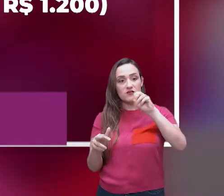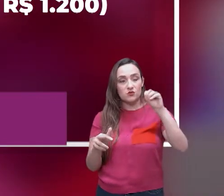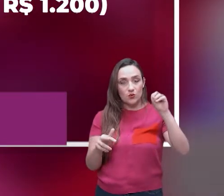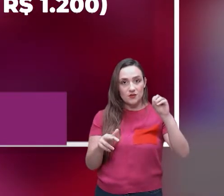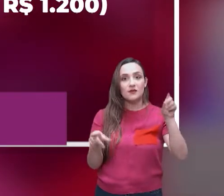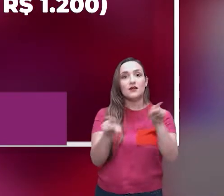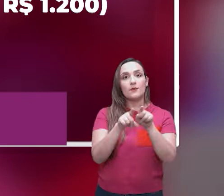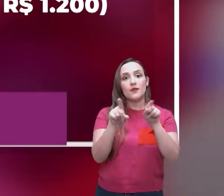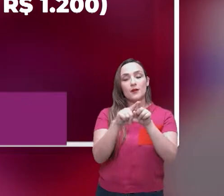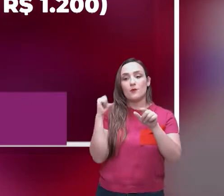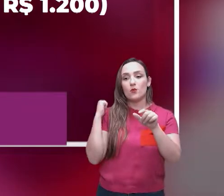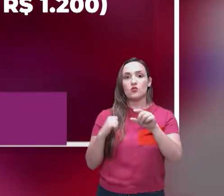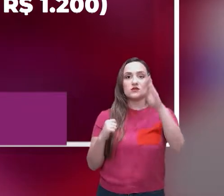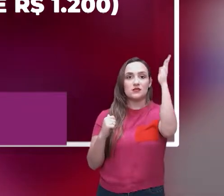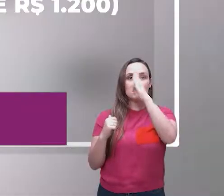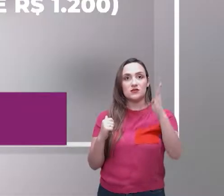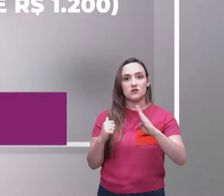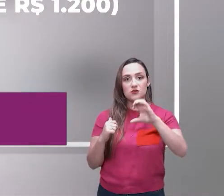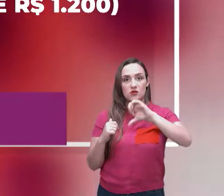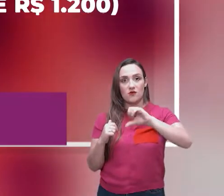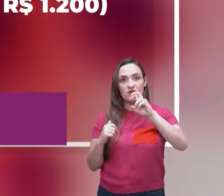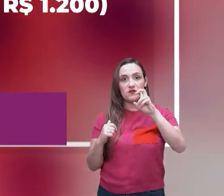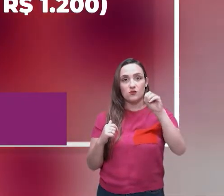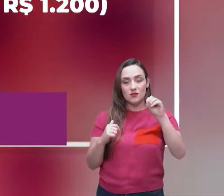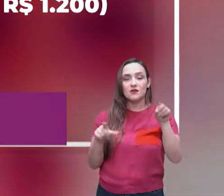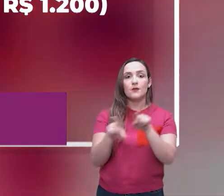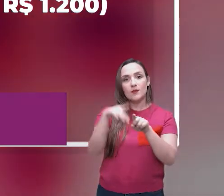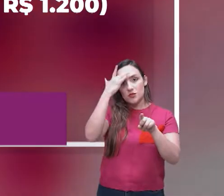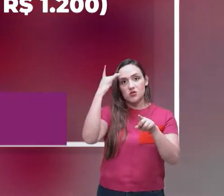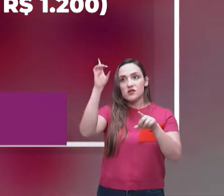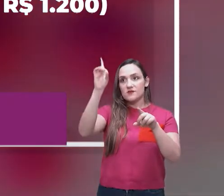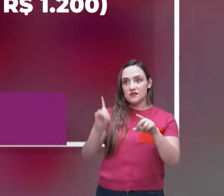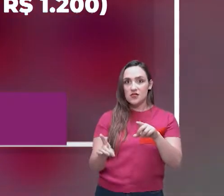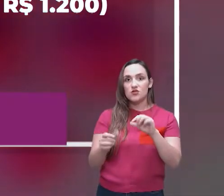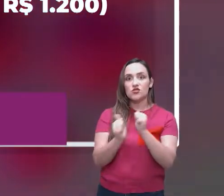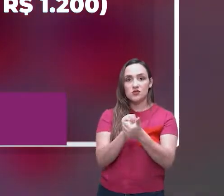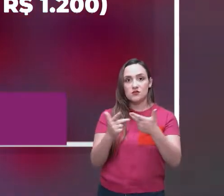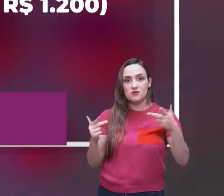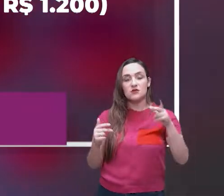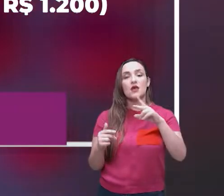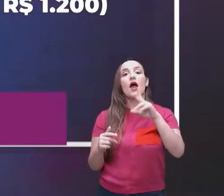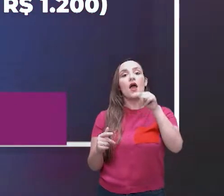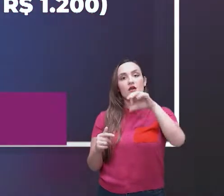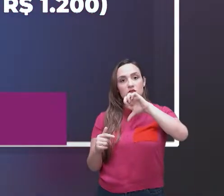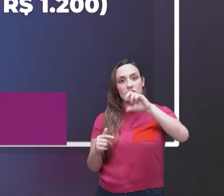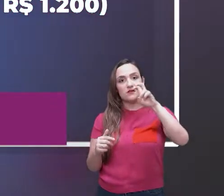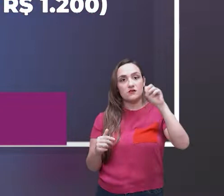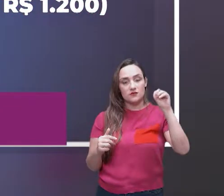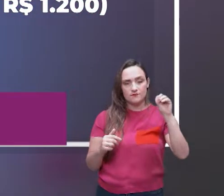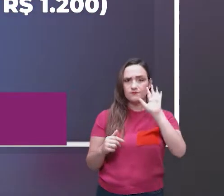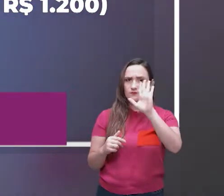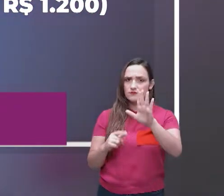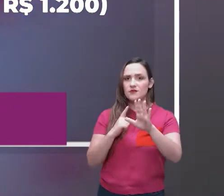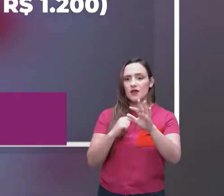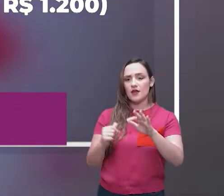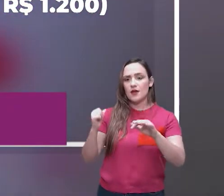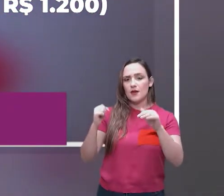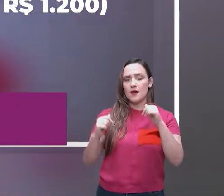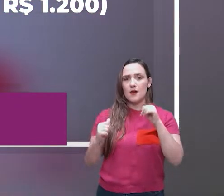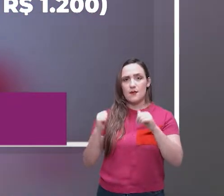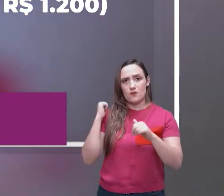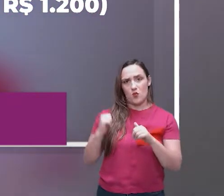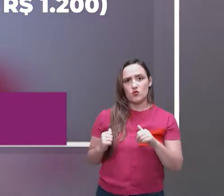R$ 950, bem como Atleta Nacional Paralímpico, R$ 950. A Bolsa Atleta Master